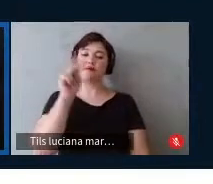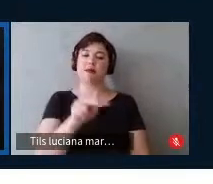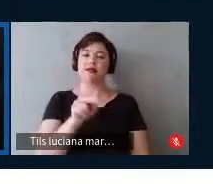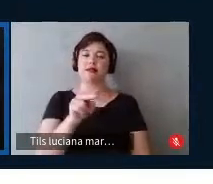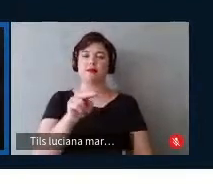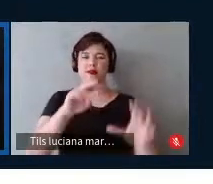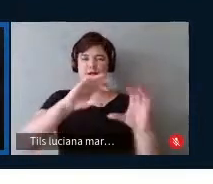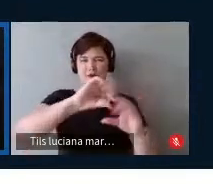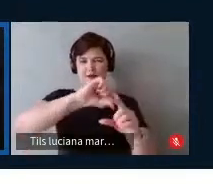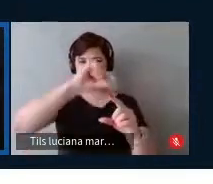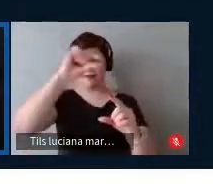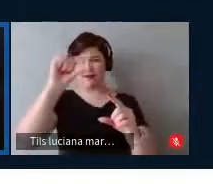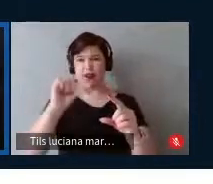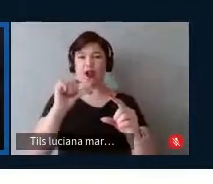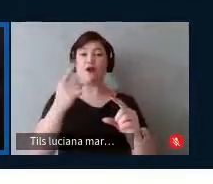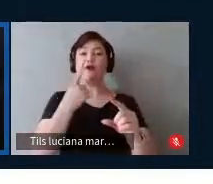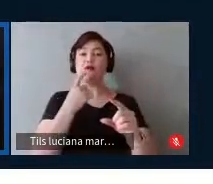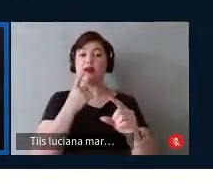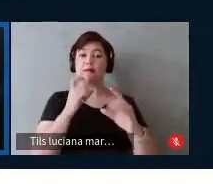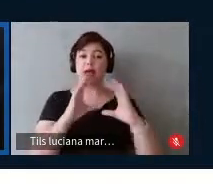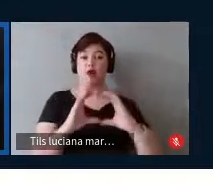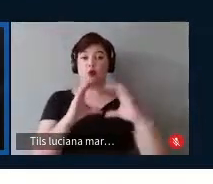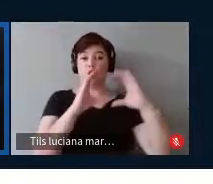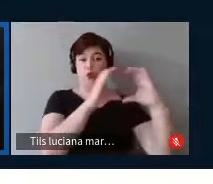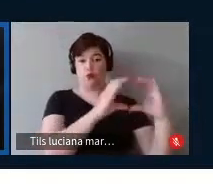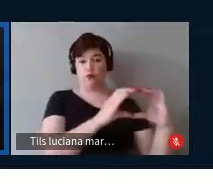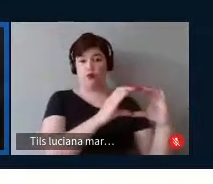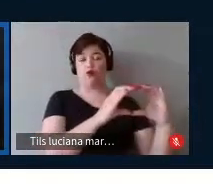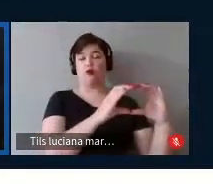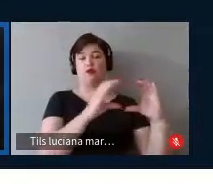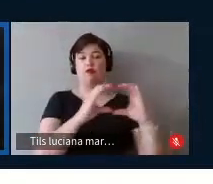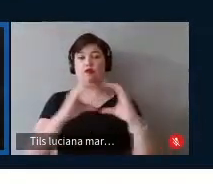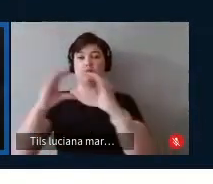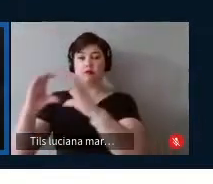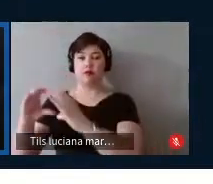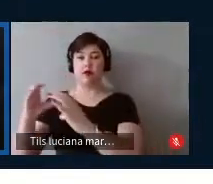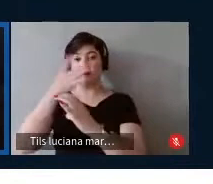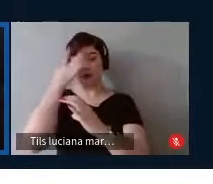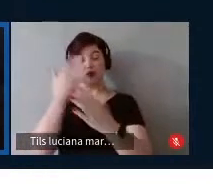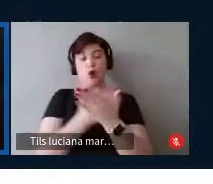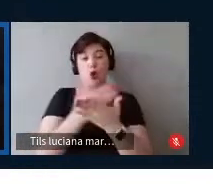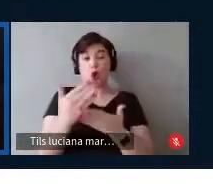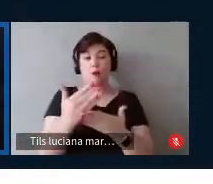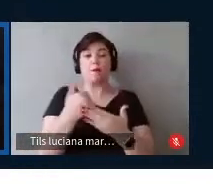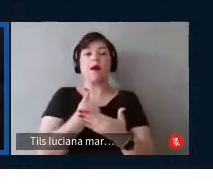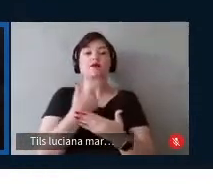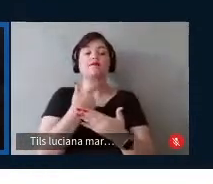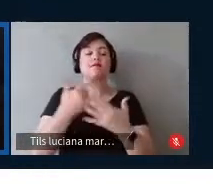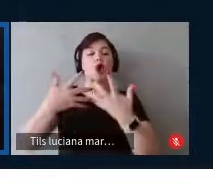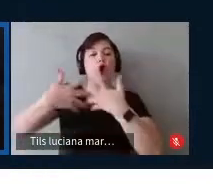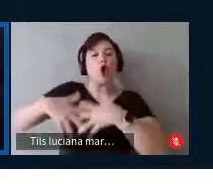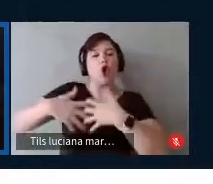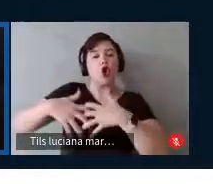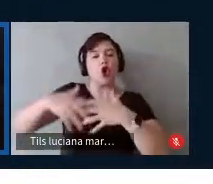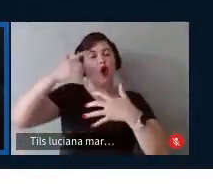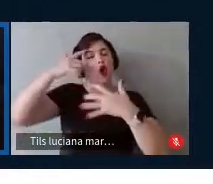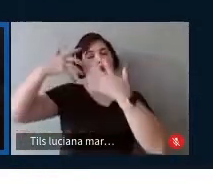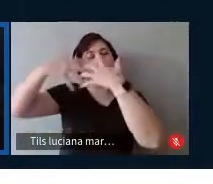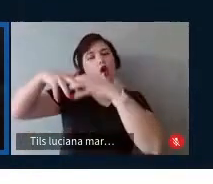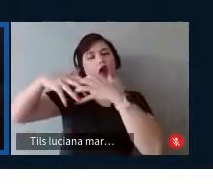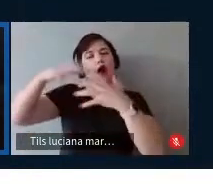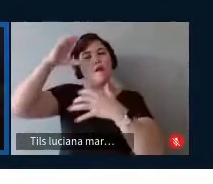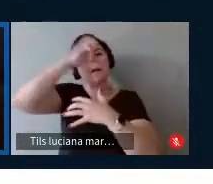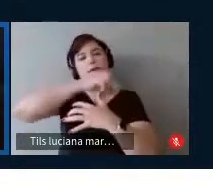balões vermelhos do lado de fora, na qual a pessoa ela entra com uma predisposição cognitiva, aprende